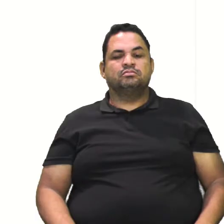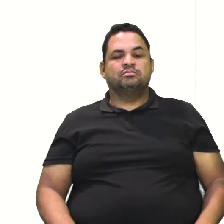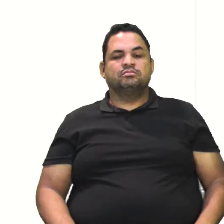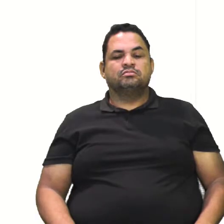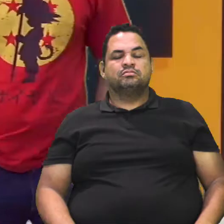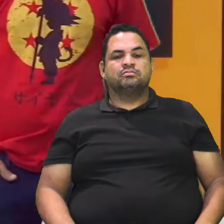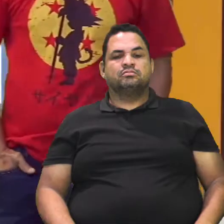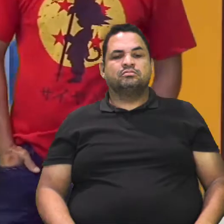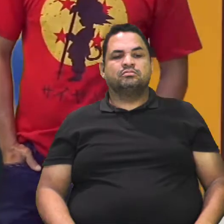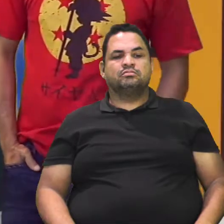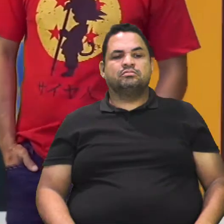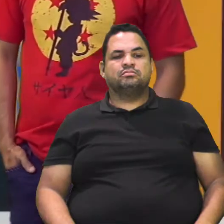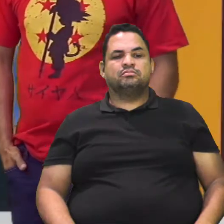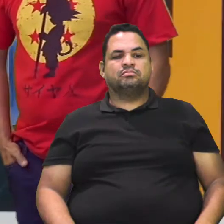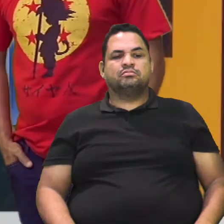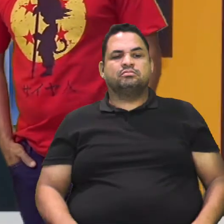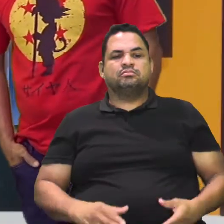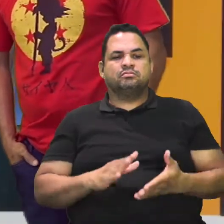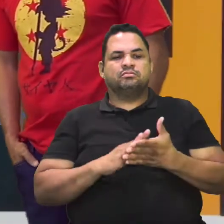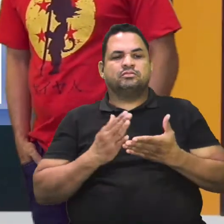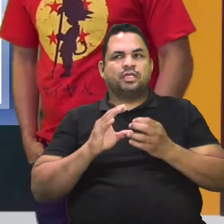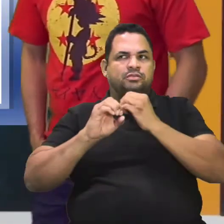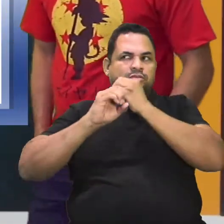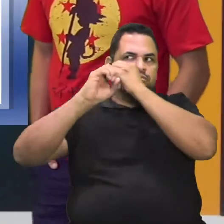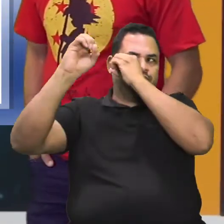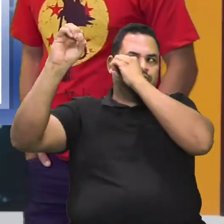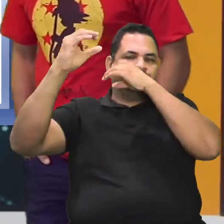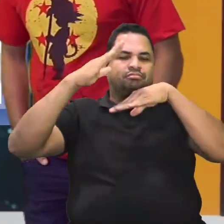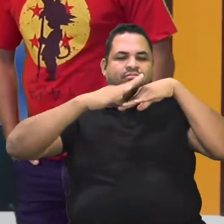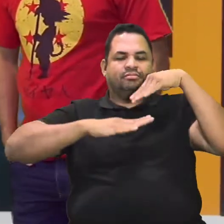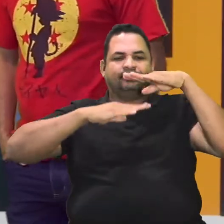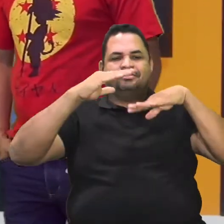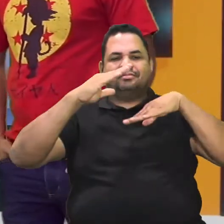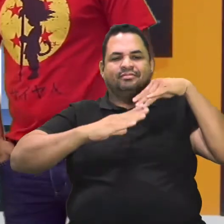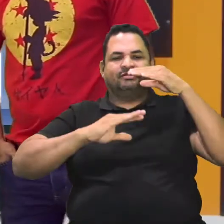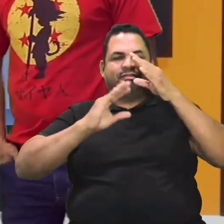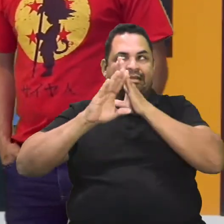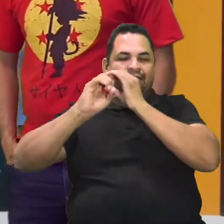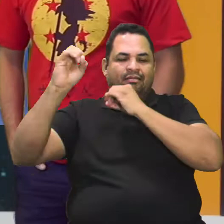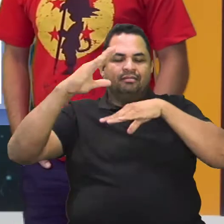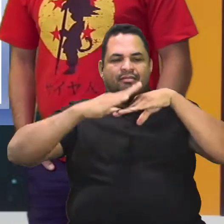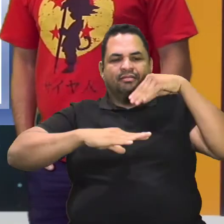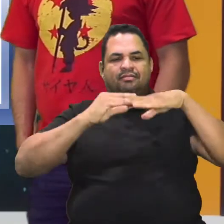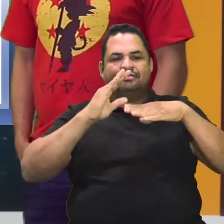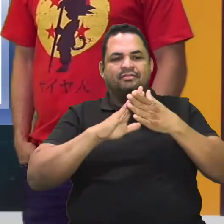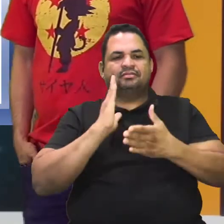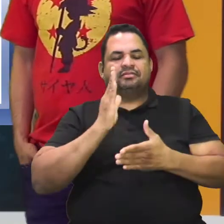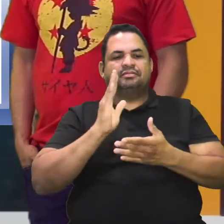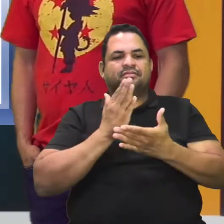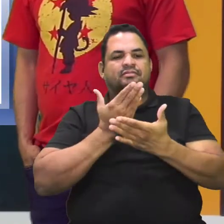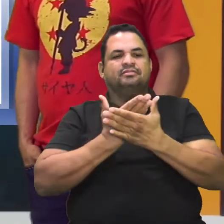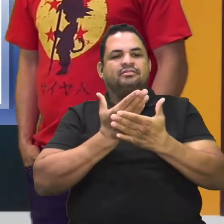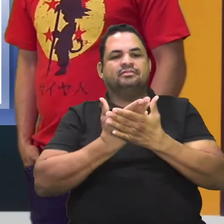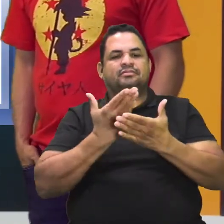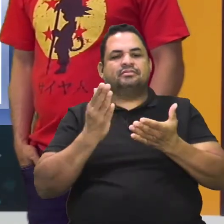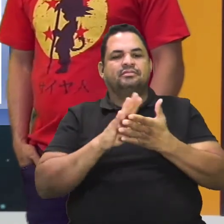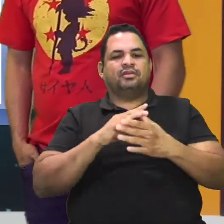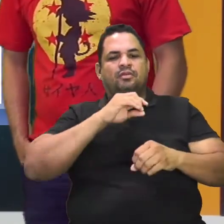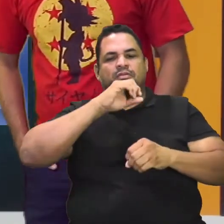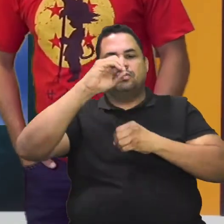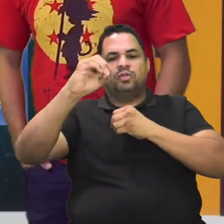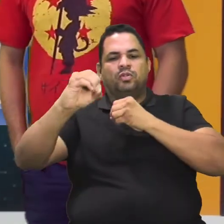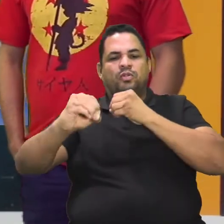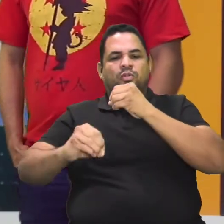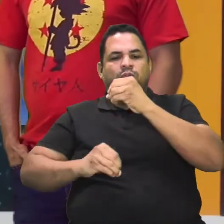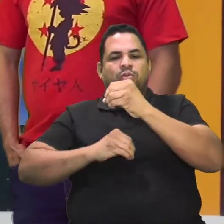então. Então, esses astrólogos, não sei bem de definir, mas eles já estudavam a questão da órbita,